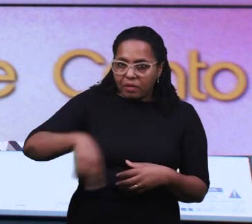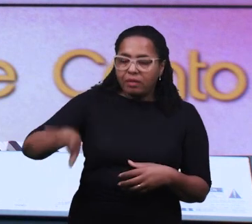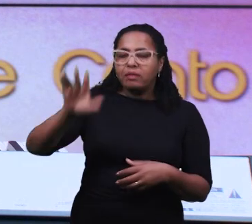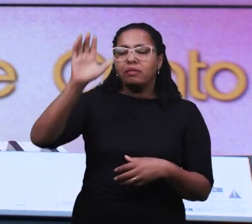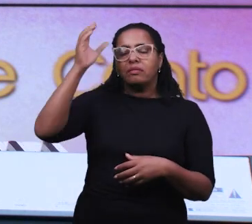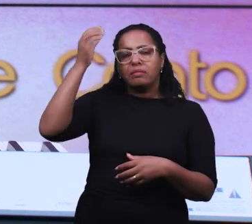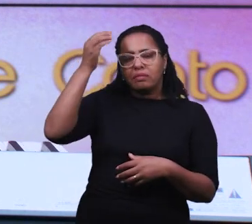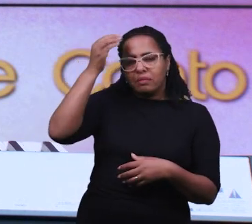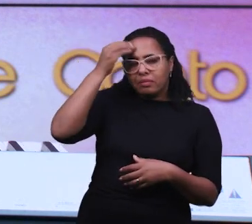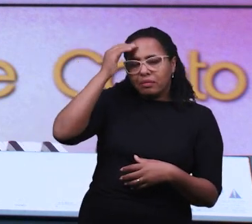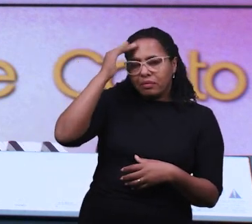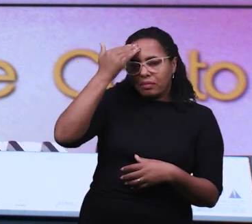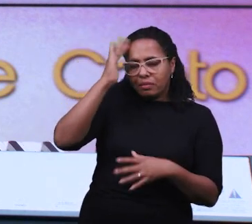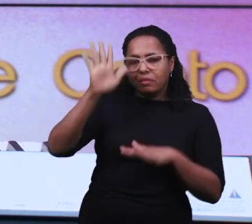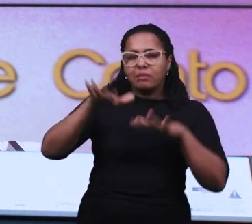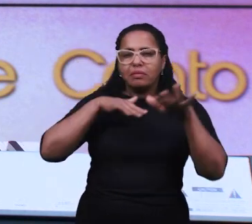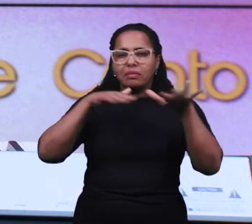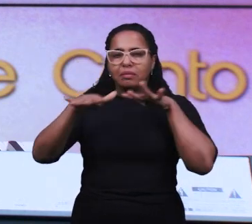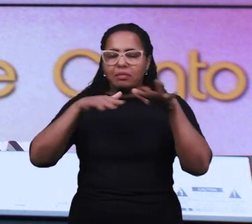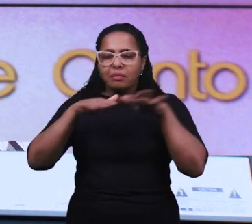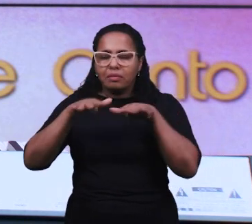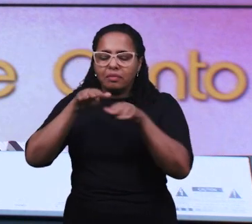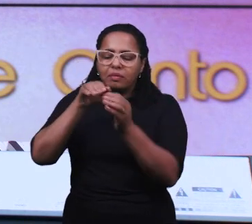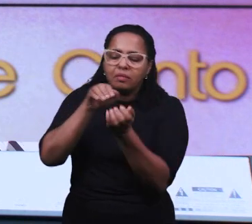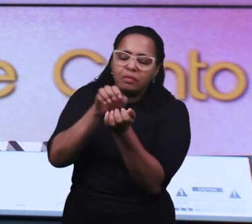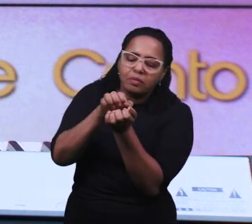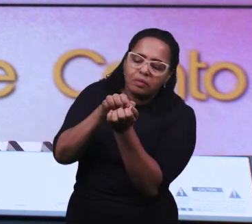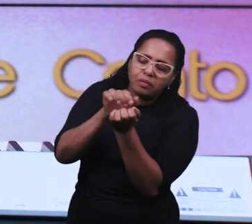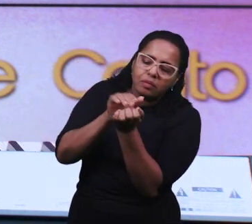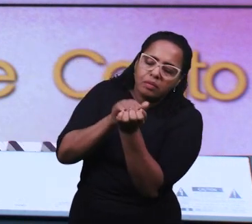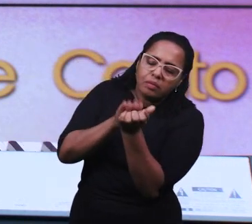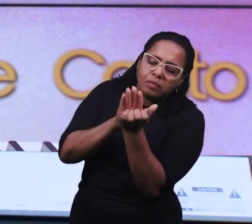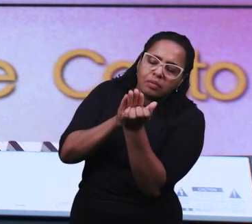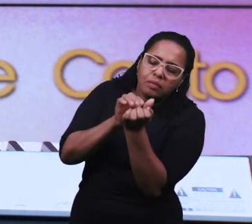a consciência da movimentação muscular, movimentação